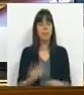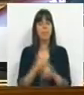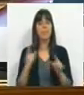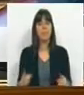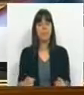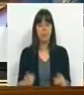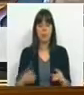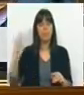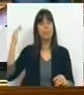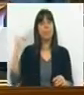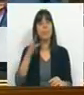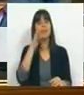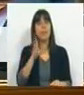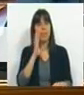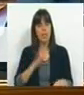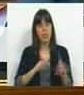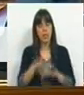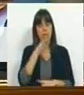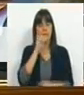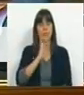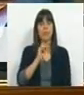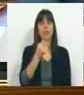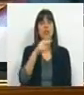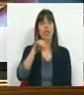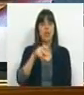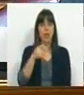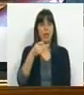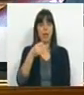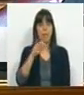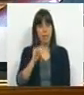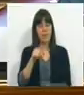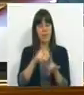Porque, na altura, dizia a Senhora Deputada, e só nem as fertozinhos